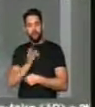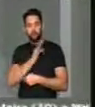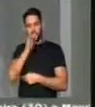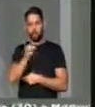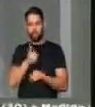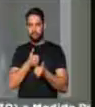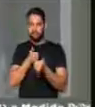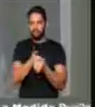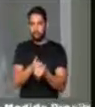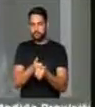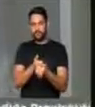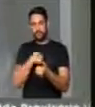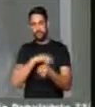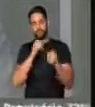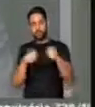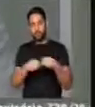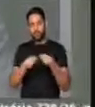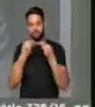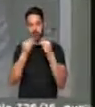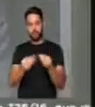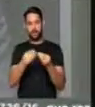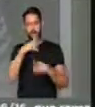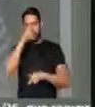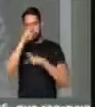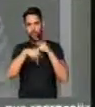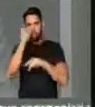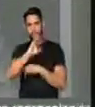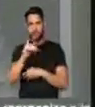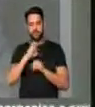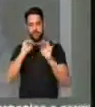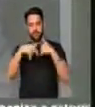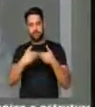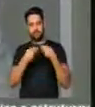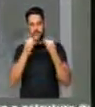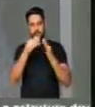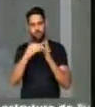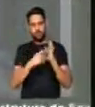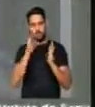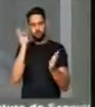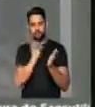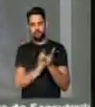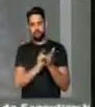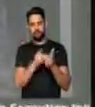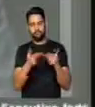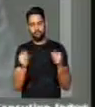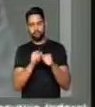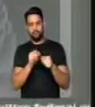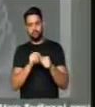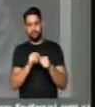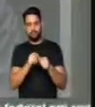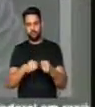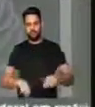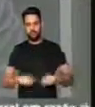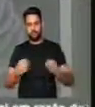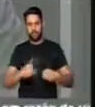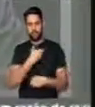muito próximo, possamos entregá-la à nação a fim de ser uma medida eficientizadora do gasto